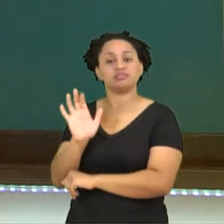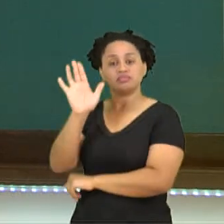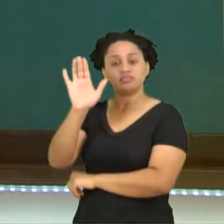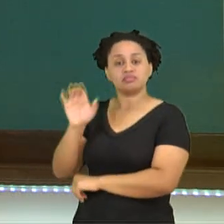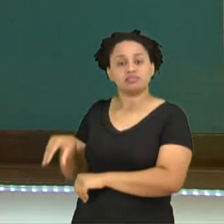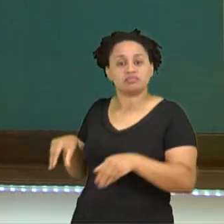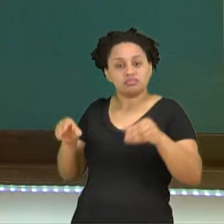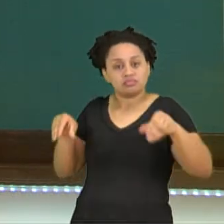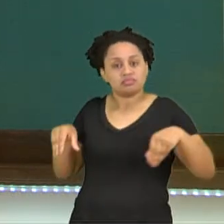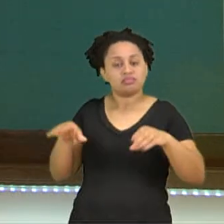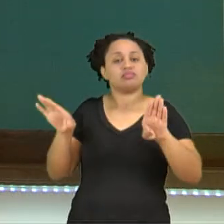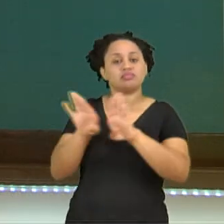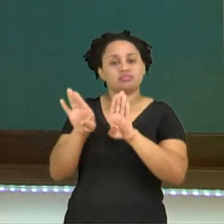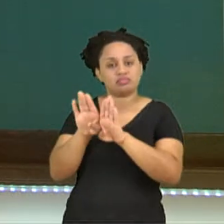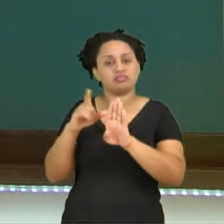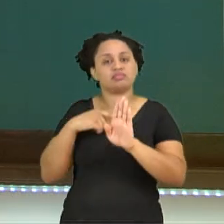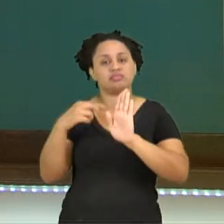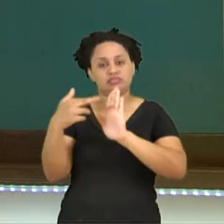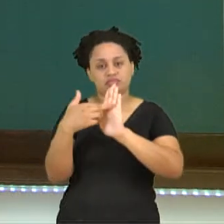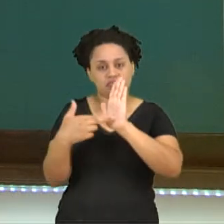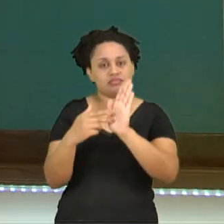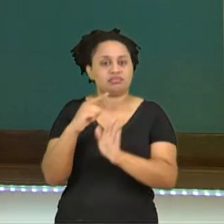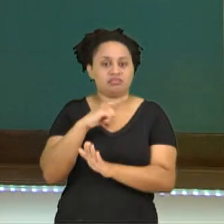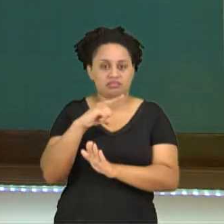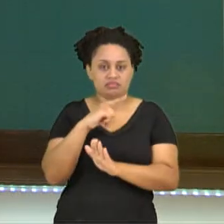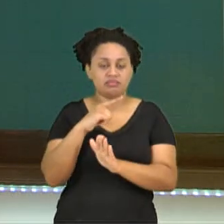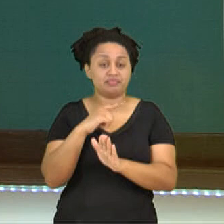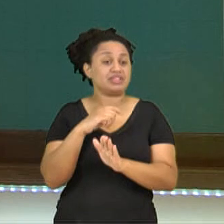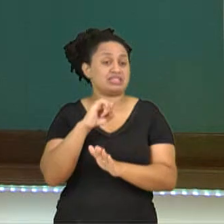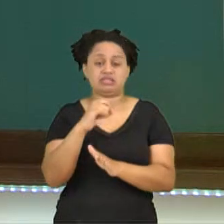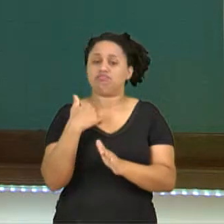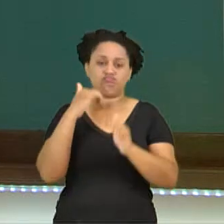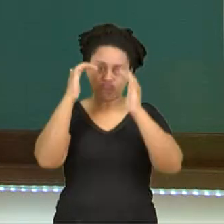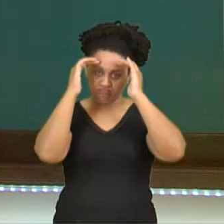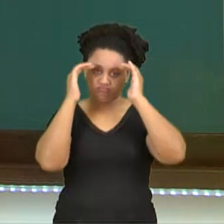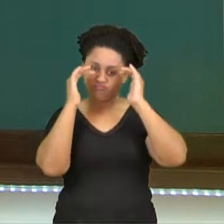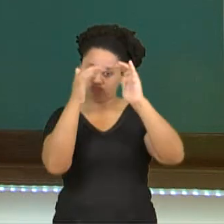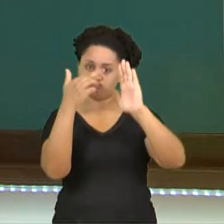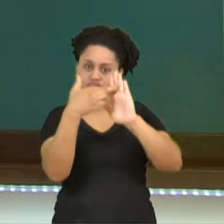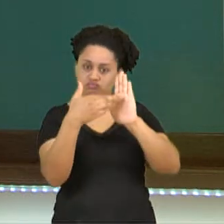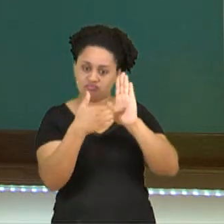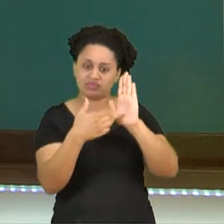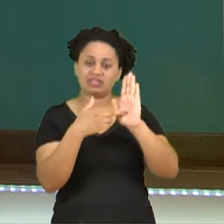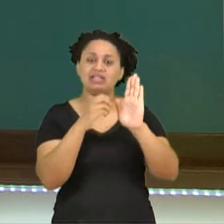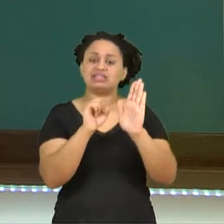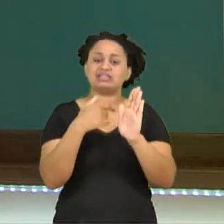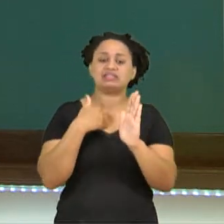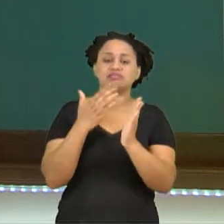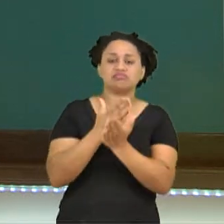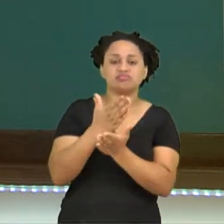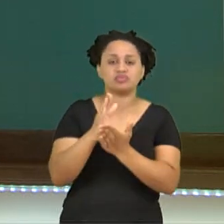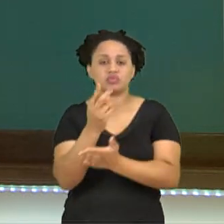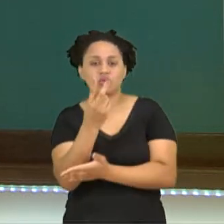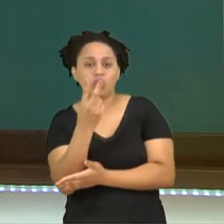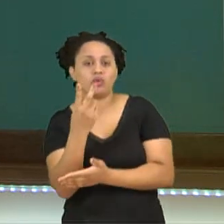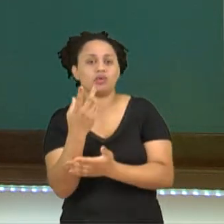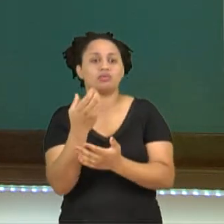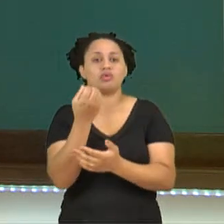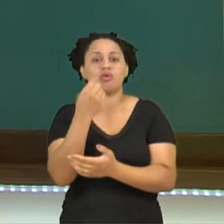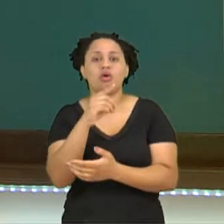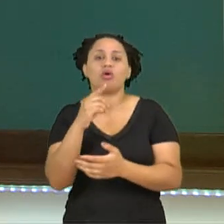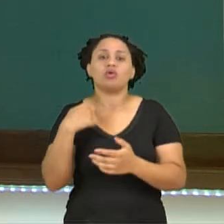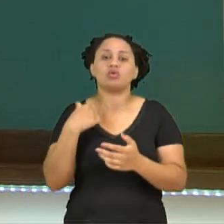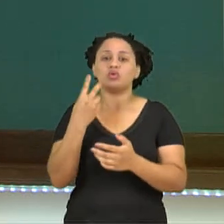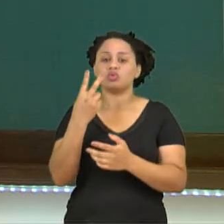rodas também utiliza essas regras. Caso não cumpra ou realizar os dois dribles ou mais que